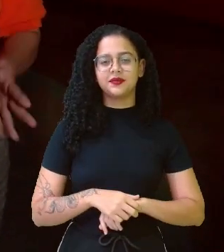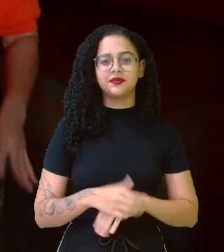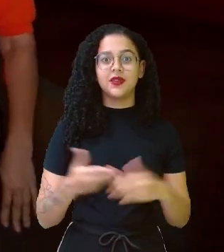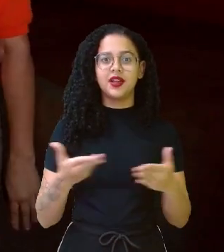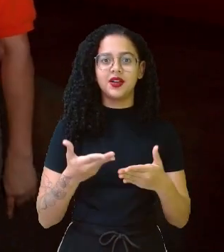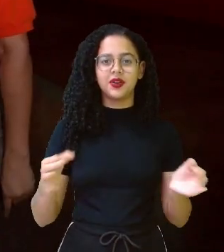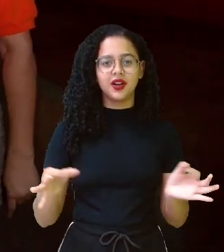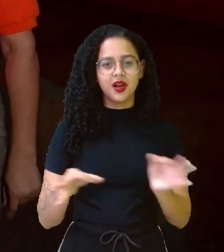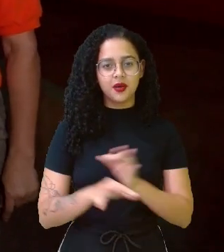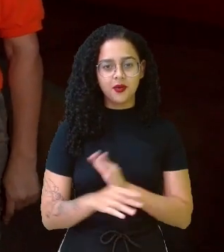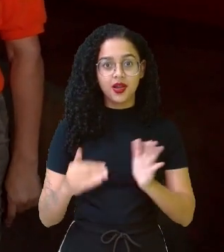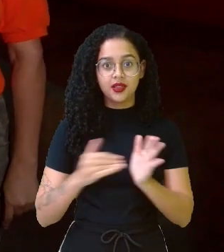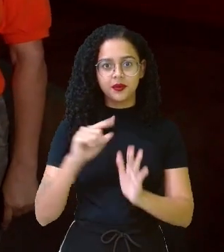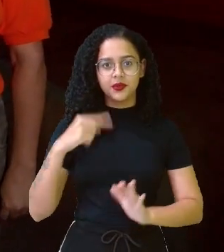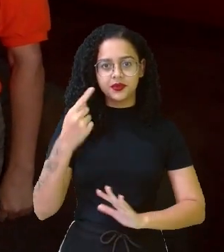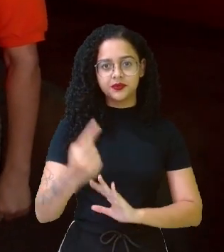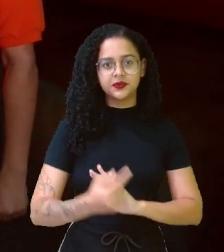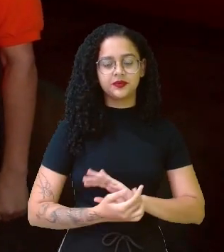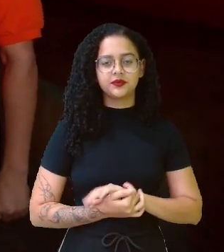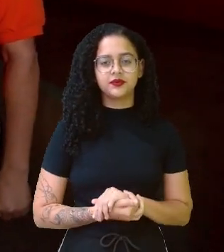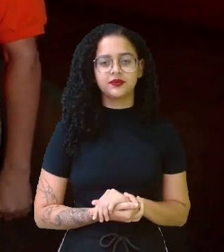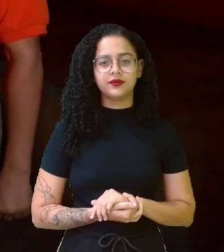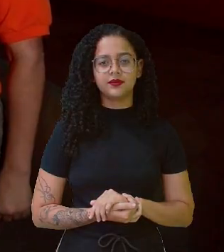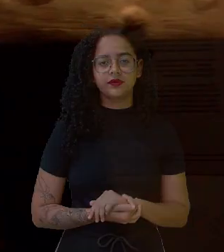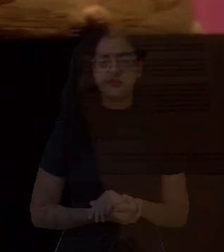por hoje é só. Até a próxima aula.